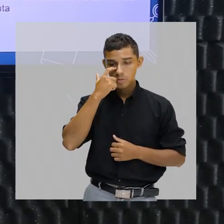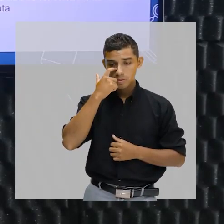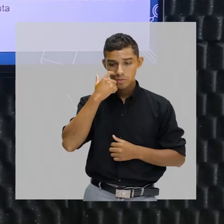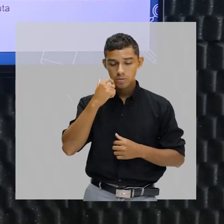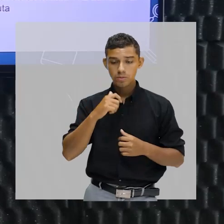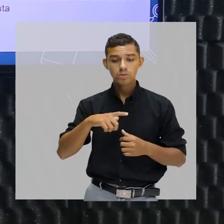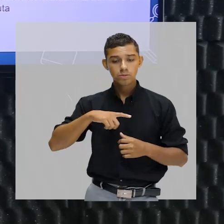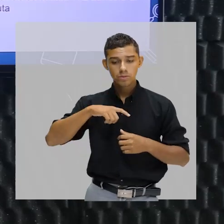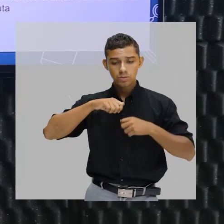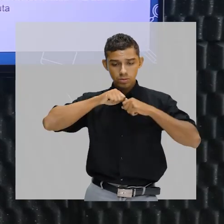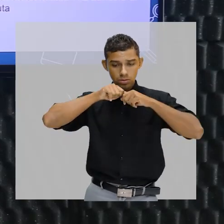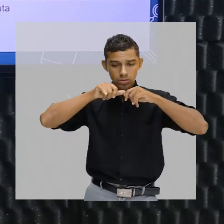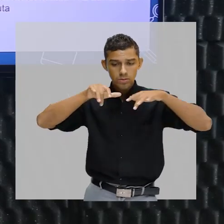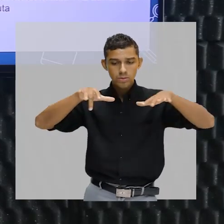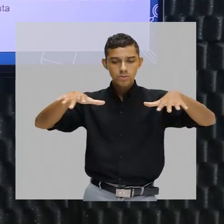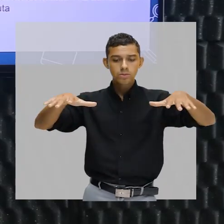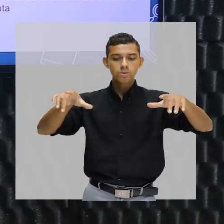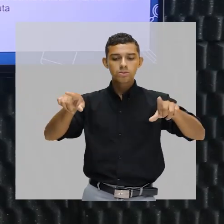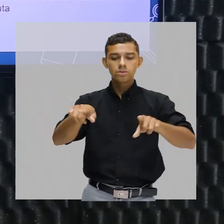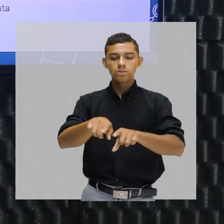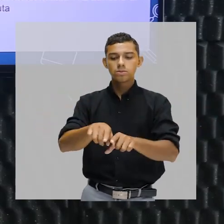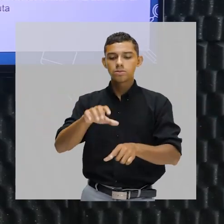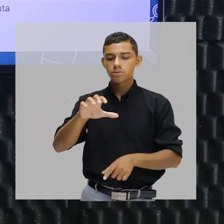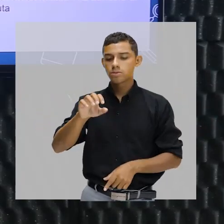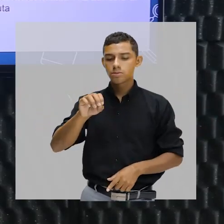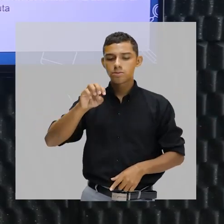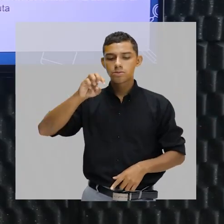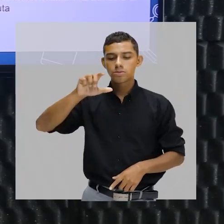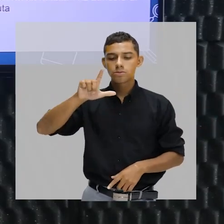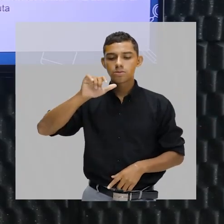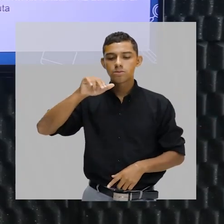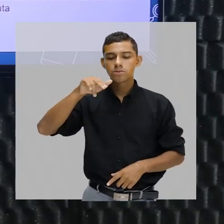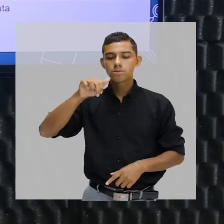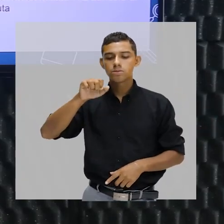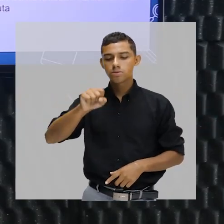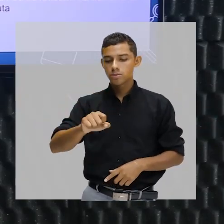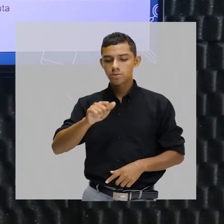aí justamente por causa dessas colinas, ela consegue ter um alcance